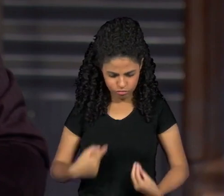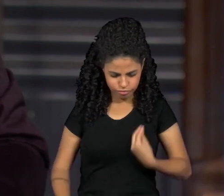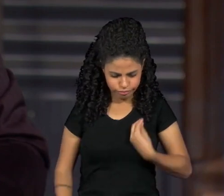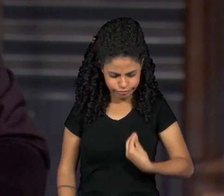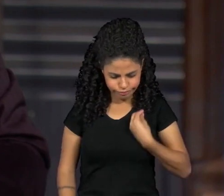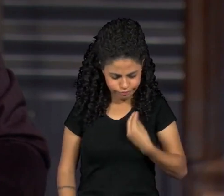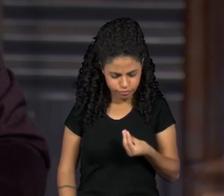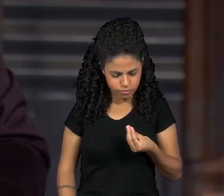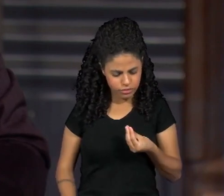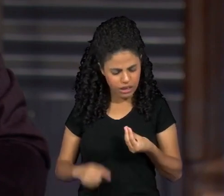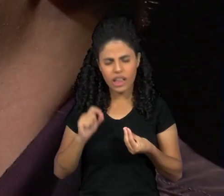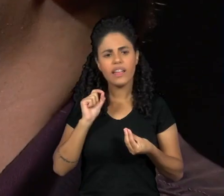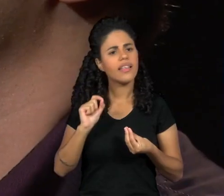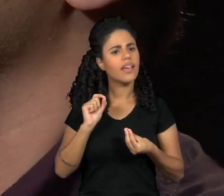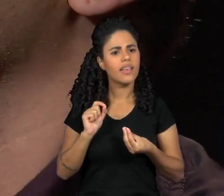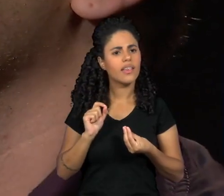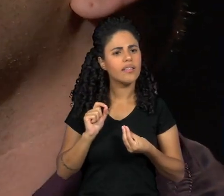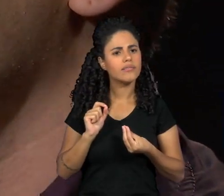é?